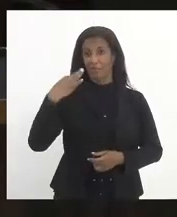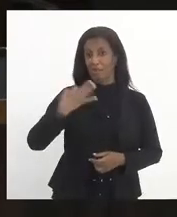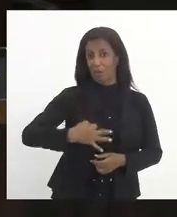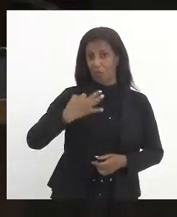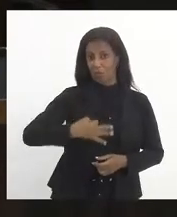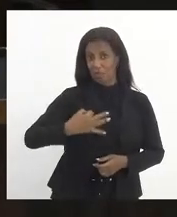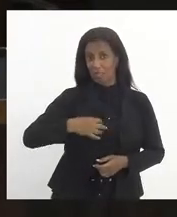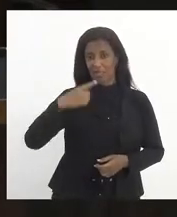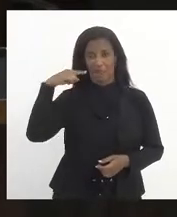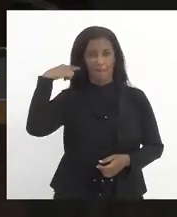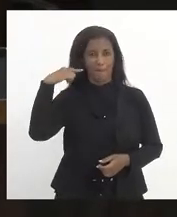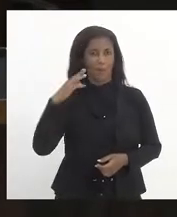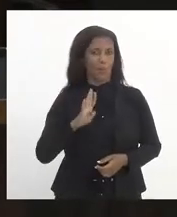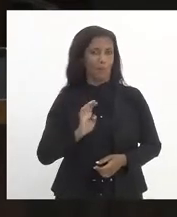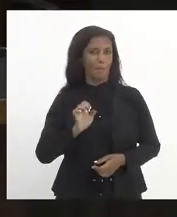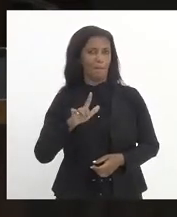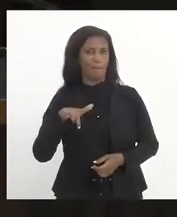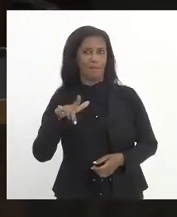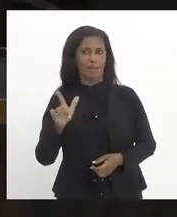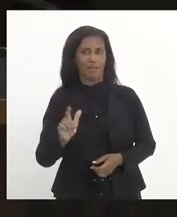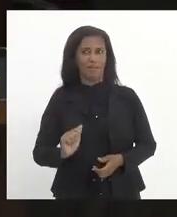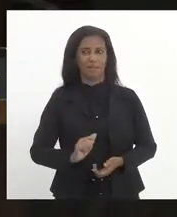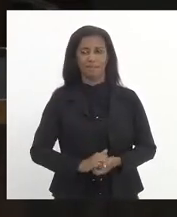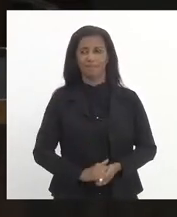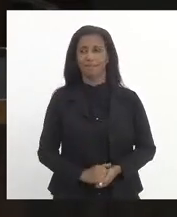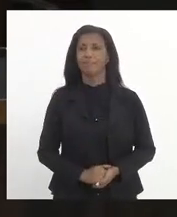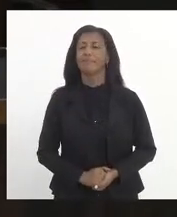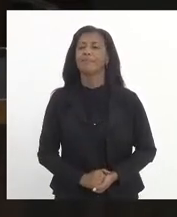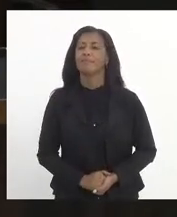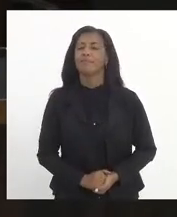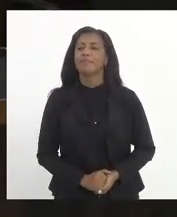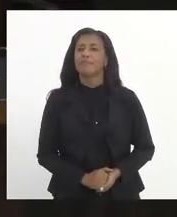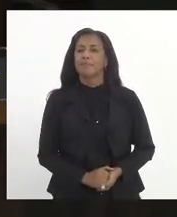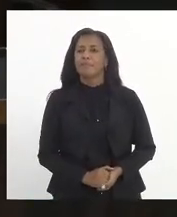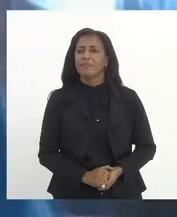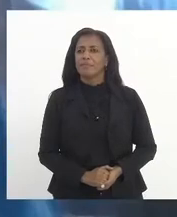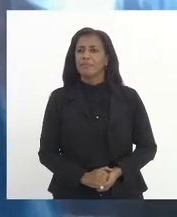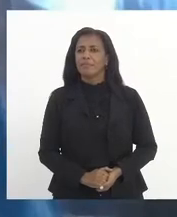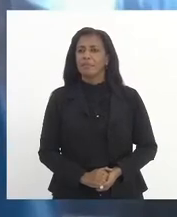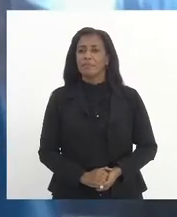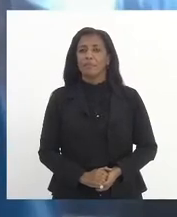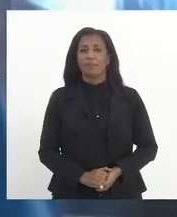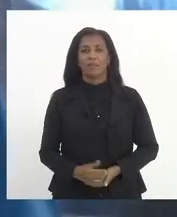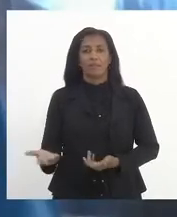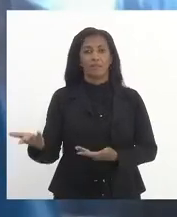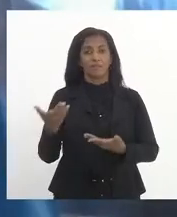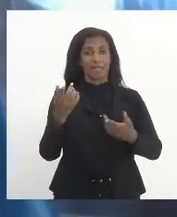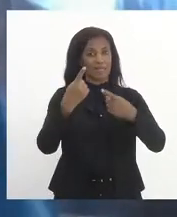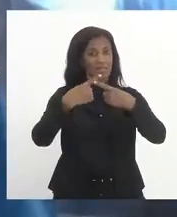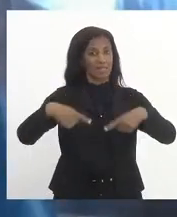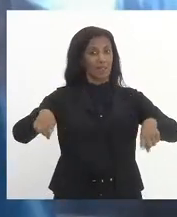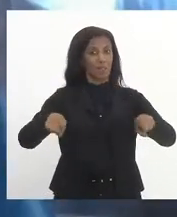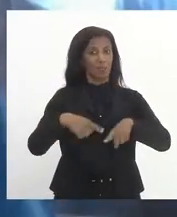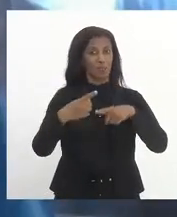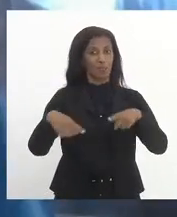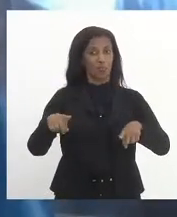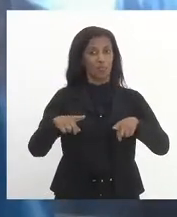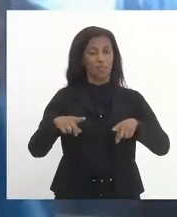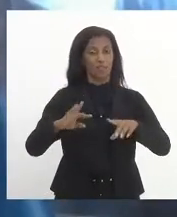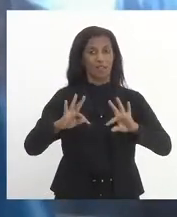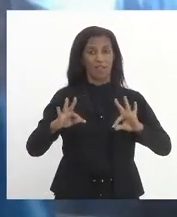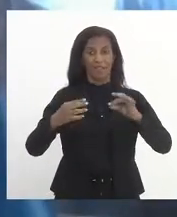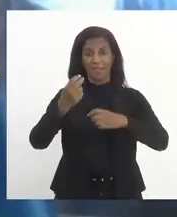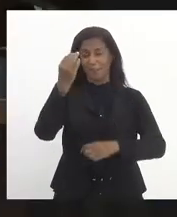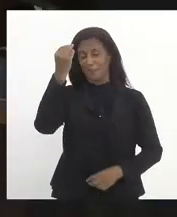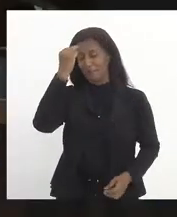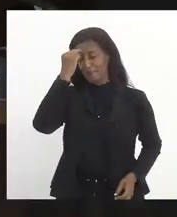certeza, Maluco Beleza. Maluco Beleza. Ô, presidente, essa música virou o hino da humanização da saúde